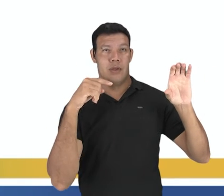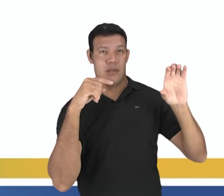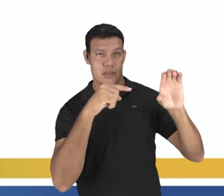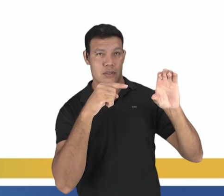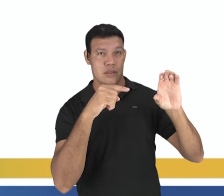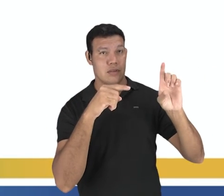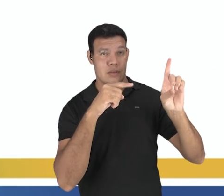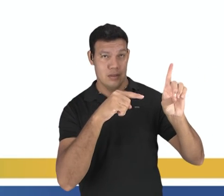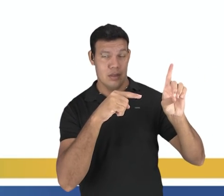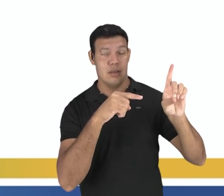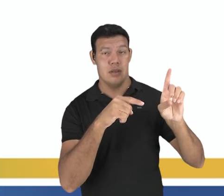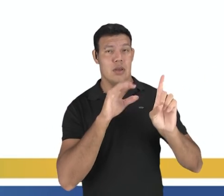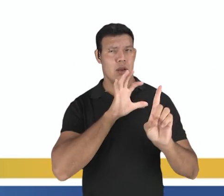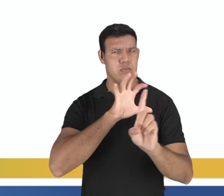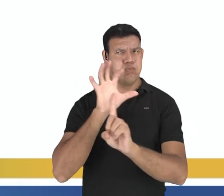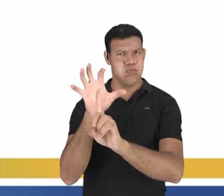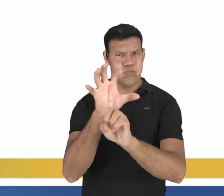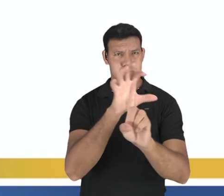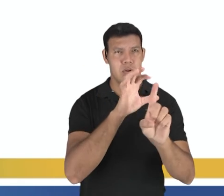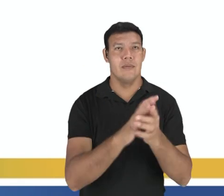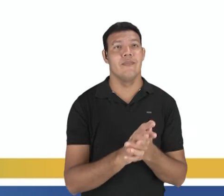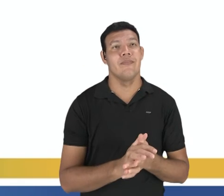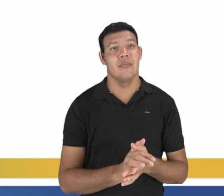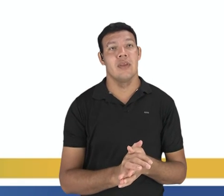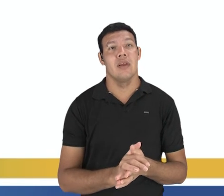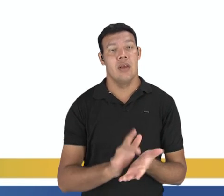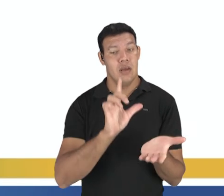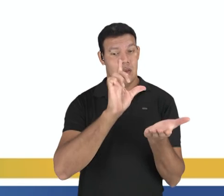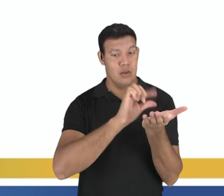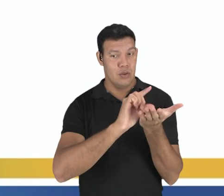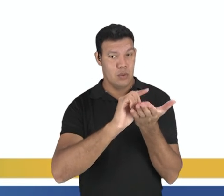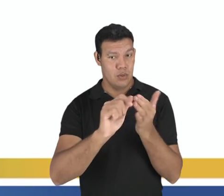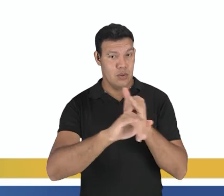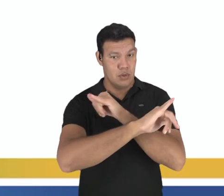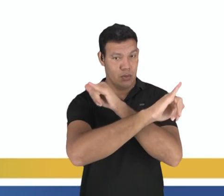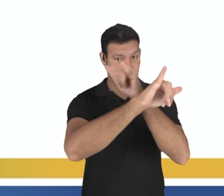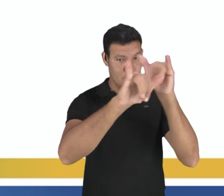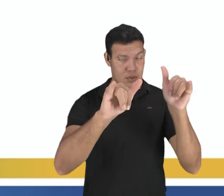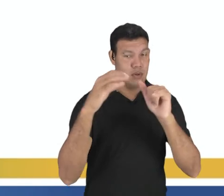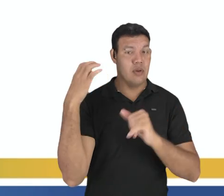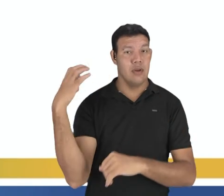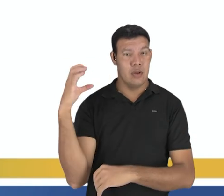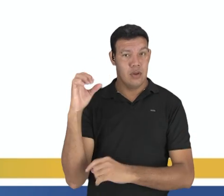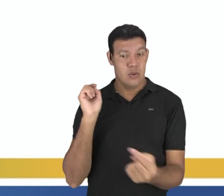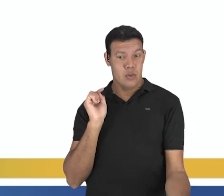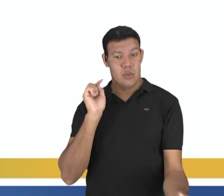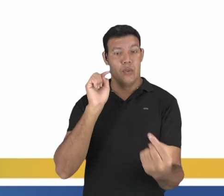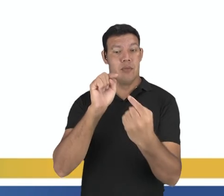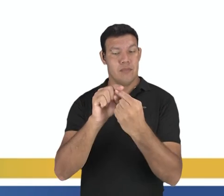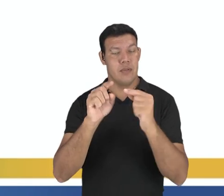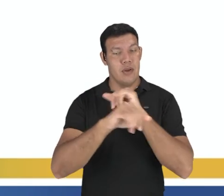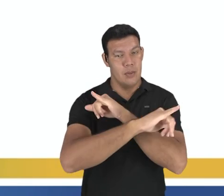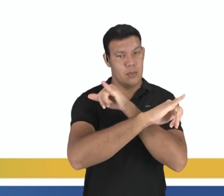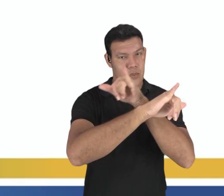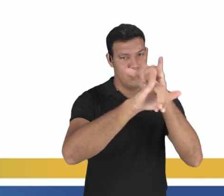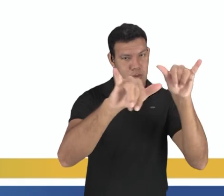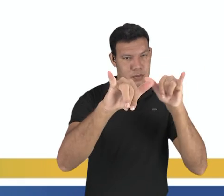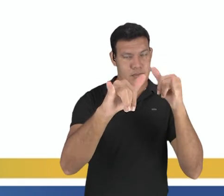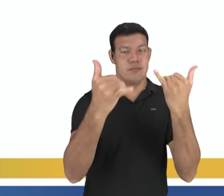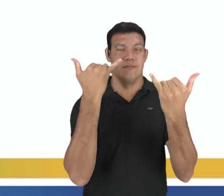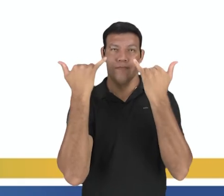letra C, né? Informar, porque o artigo de divulgação científica, o objetivo dele é esse,